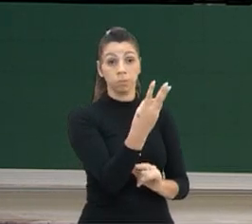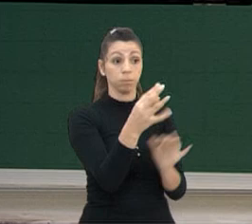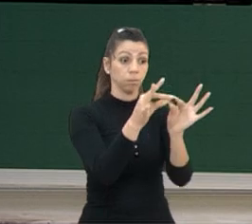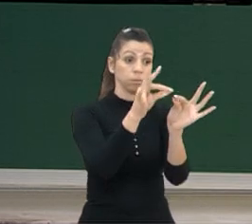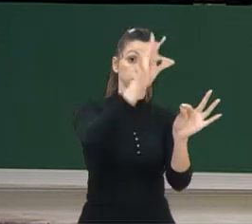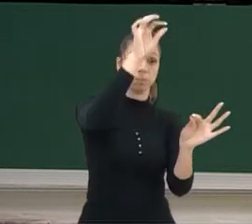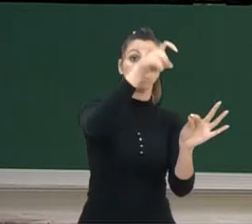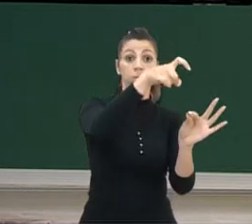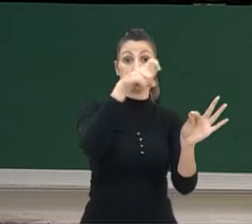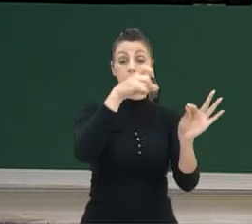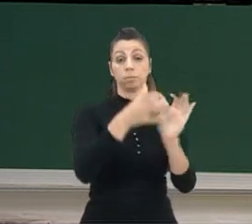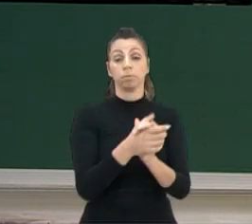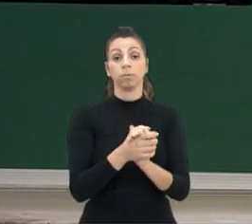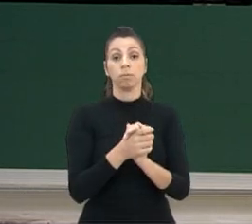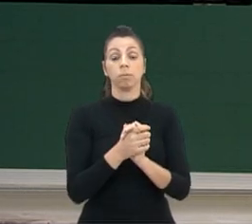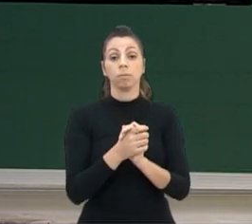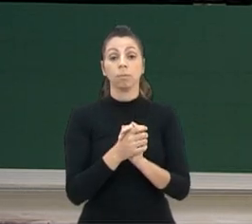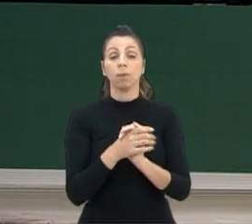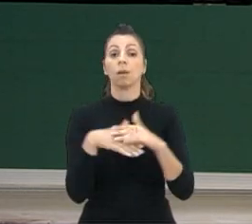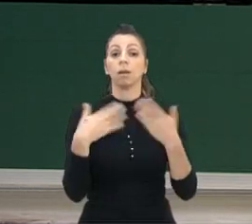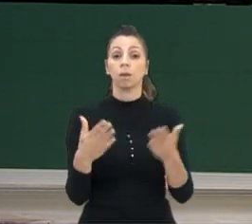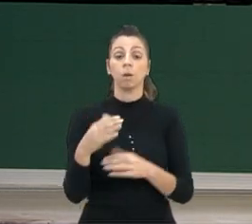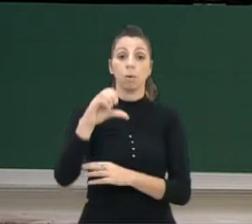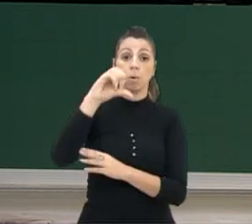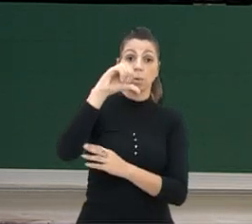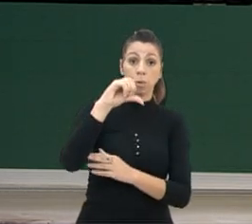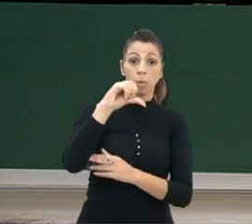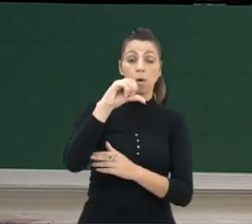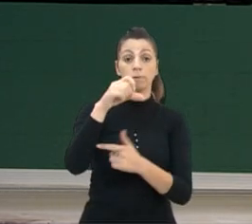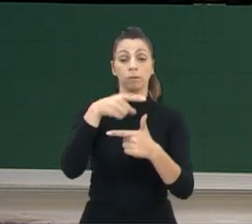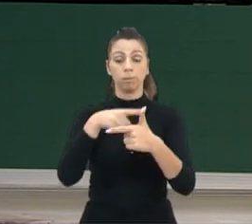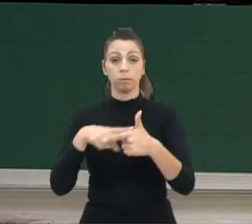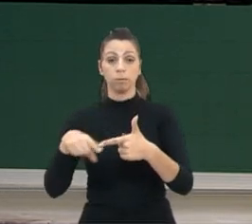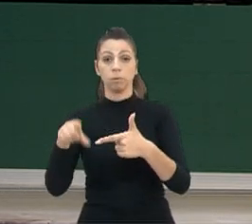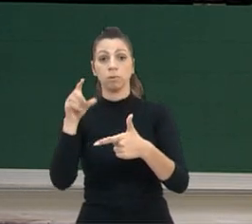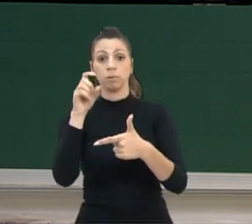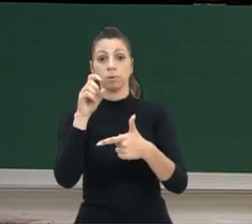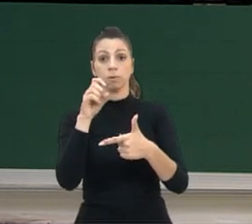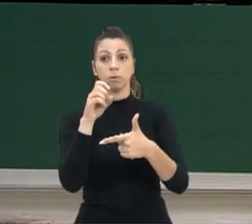x. Portanto, 9x dividido por 3, 3x.